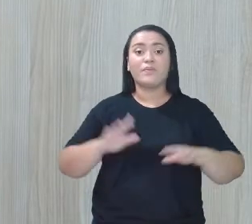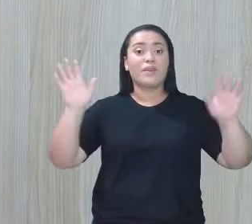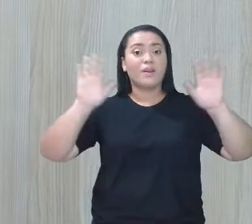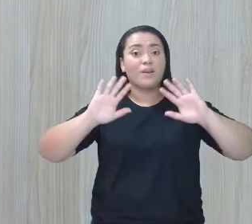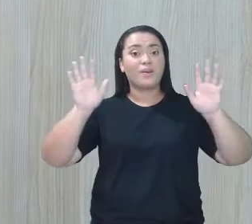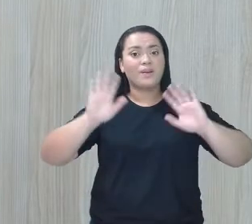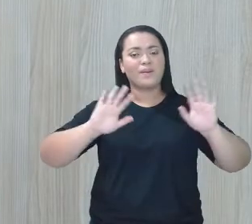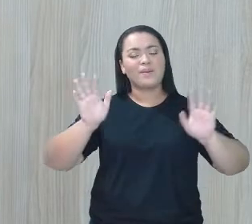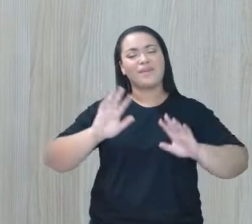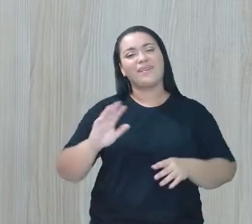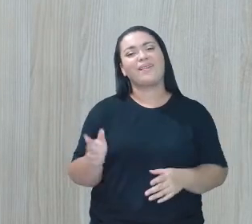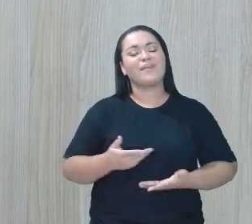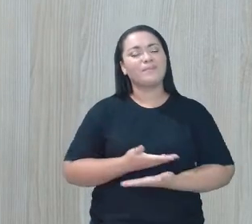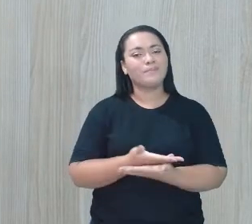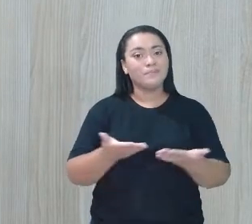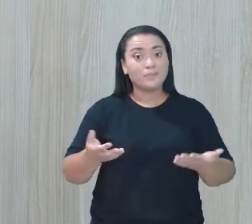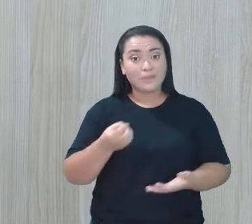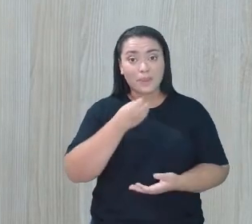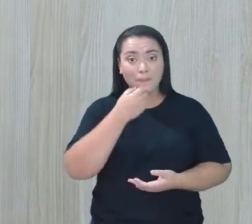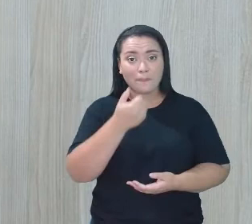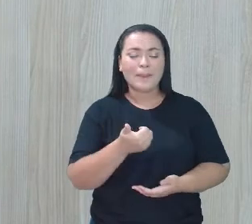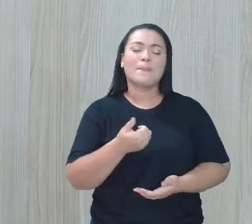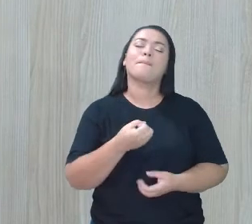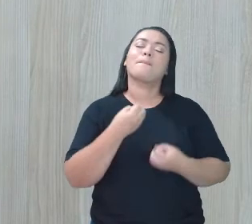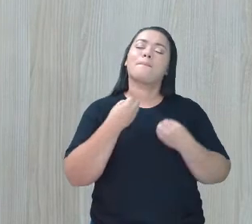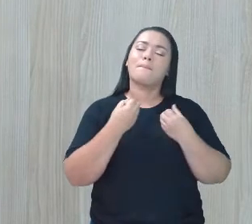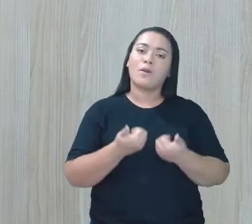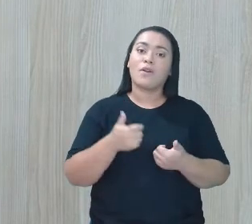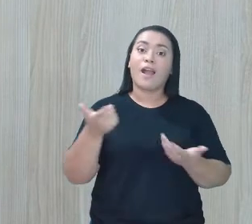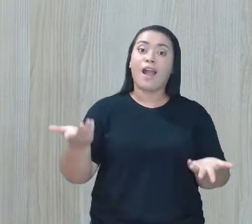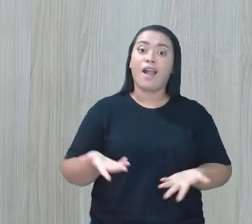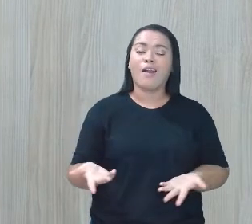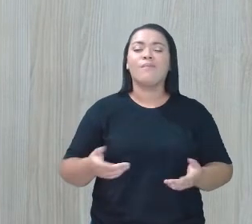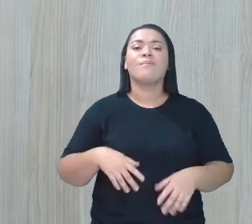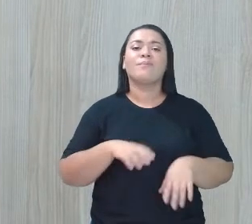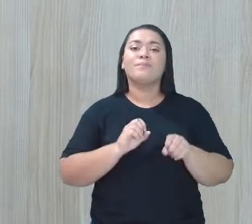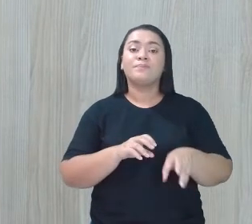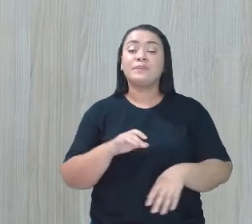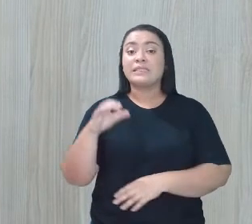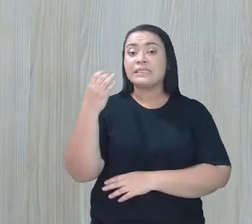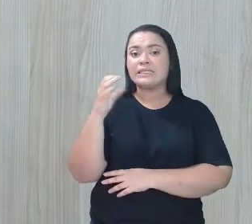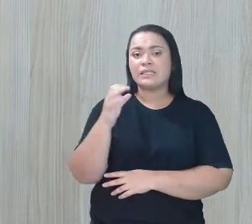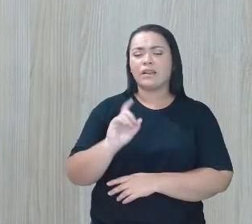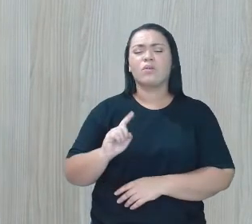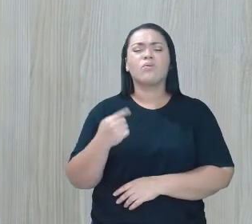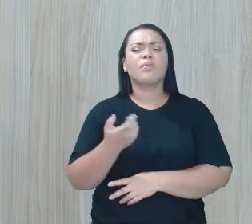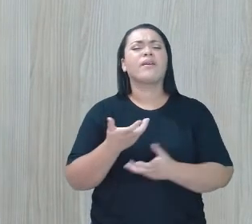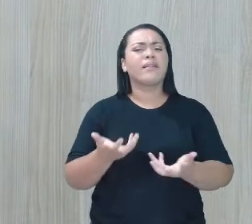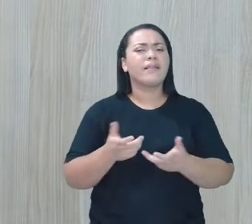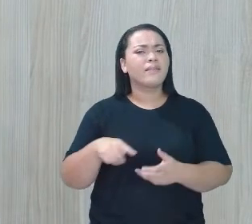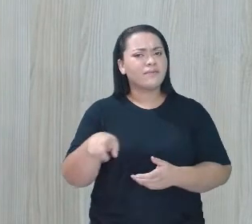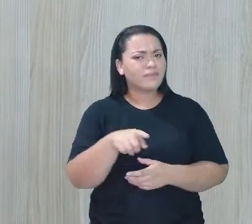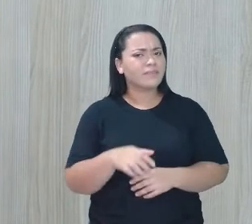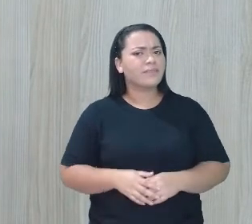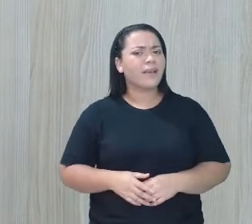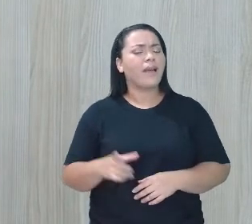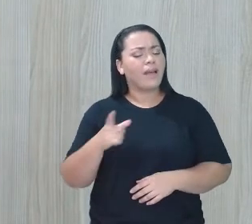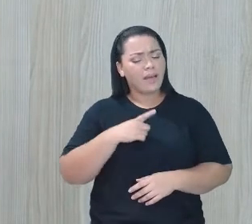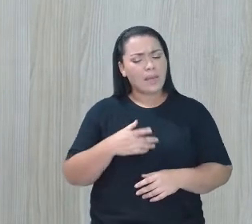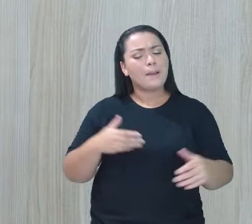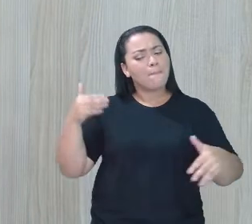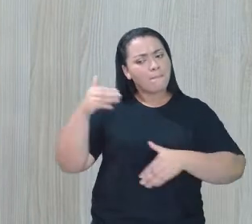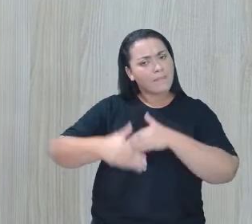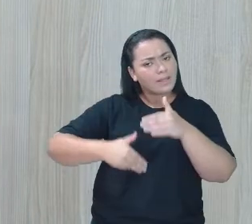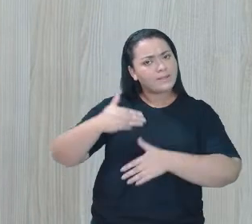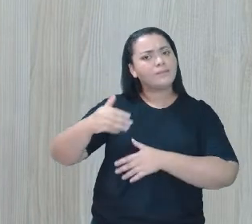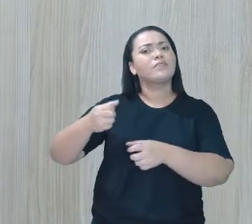Olá, pessoal, tudo bem com vocês? Que bom, não é? Mais uma aula de ciências. Então, o que queremos de vocês é uma grande